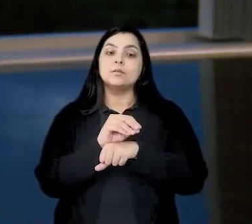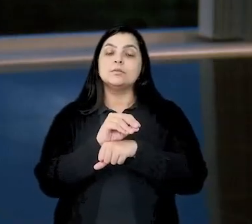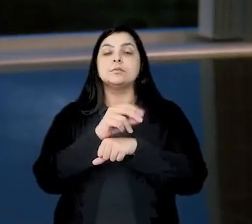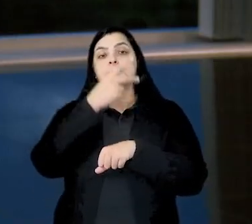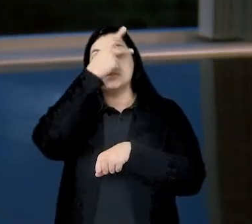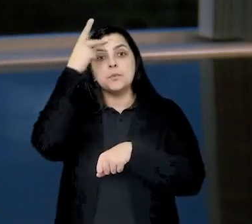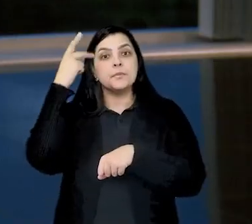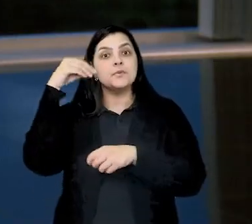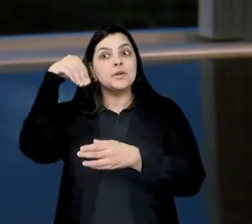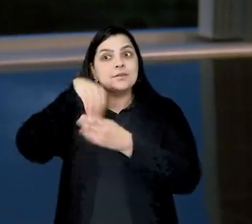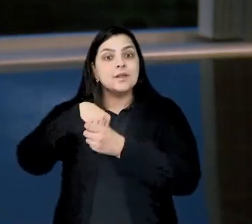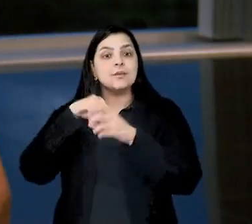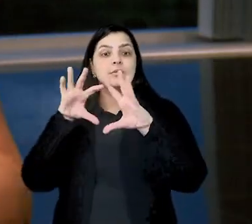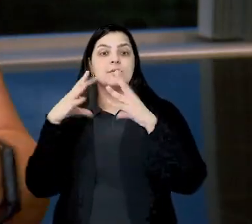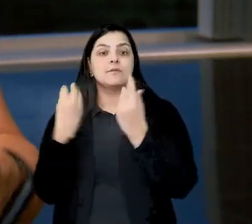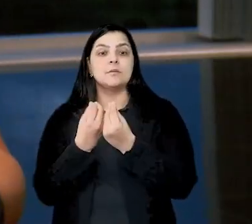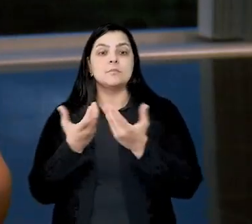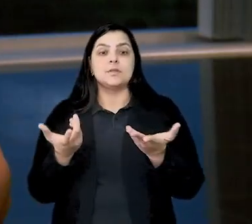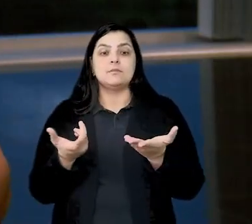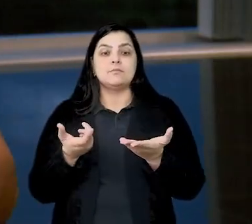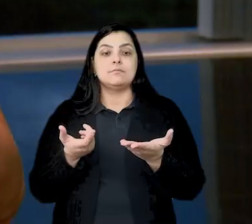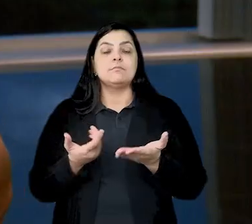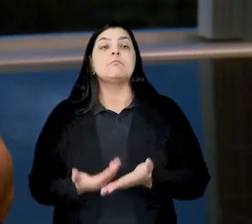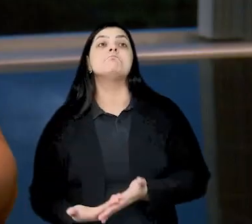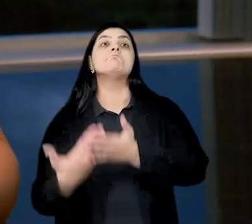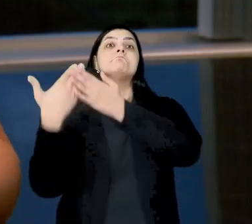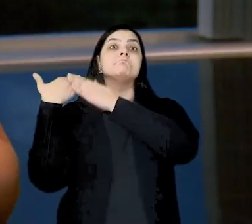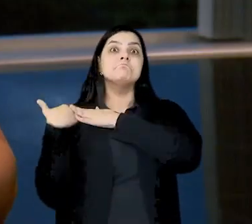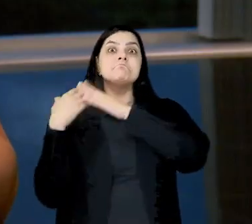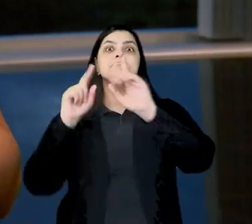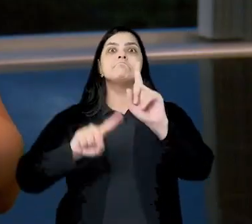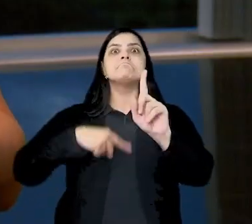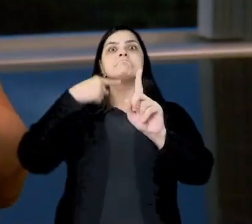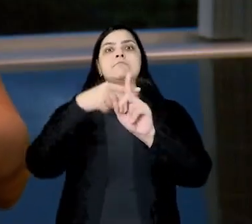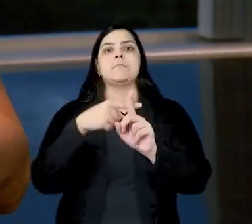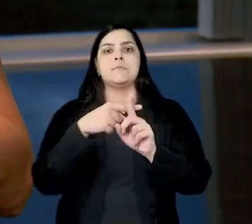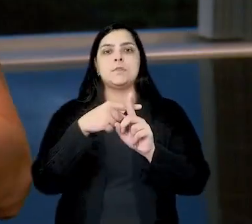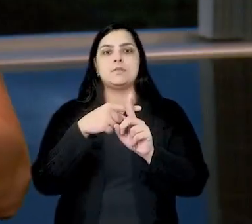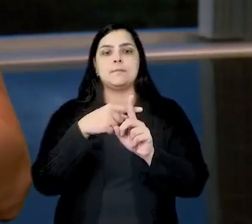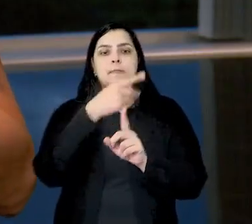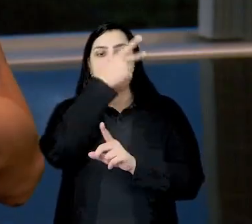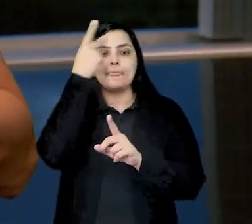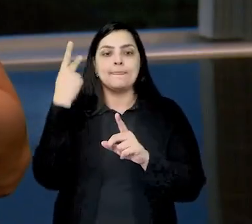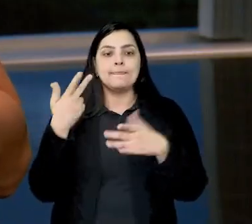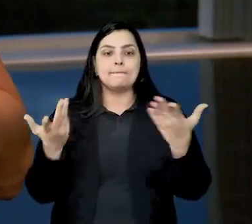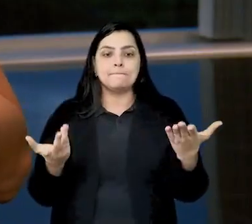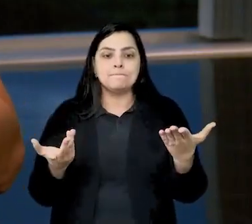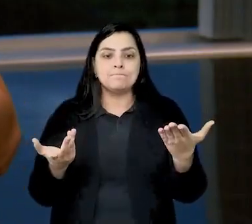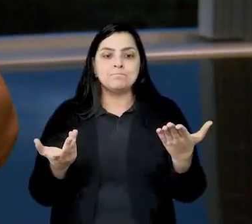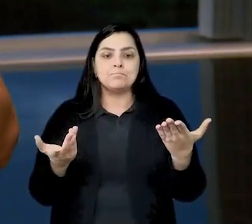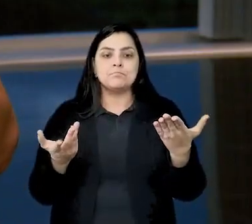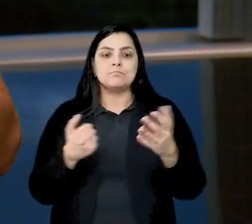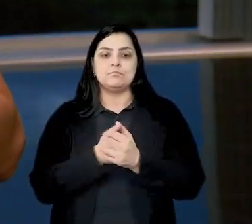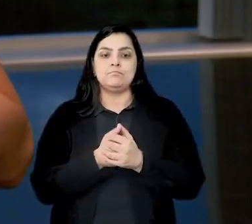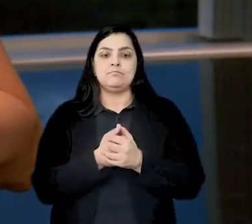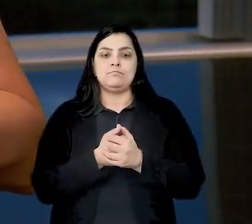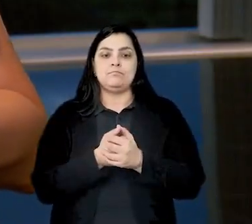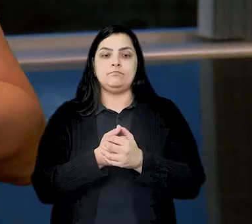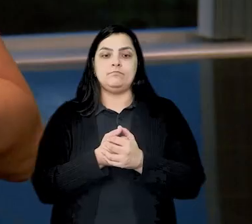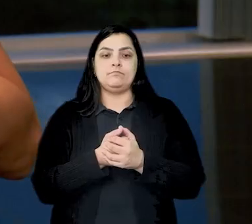alguém da família, que gera uma sobrecarga, tá? Que a pessoa precisa